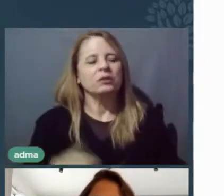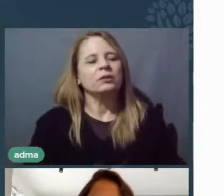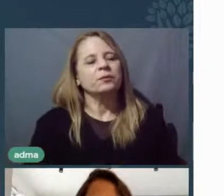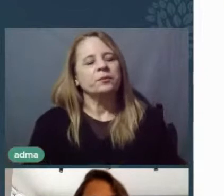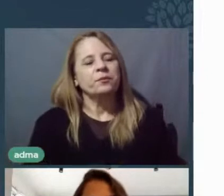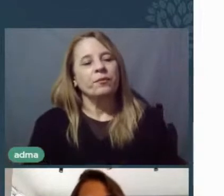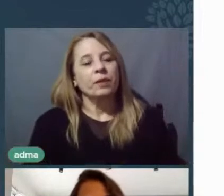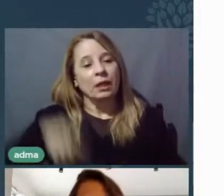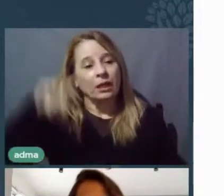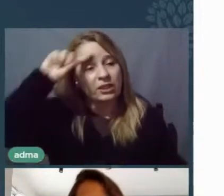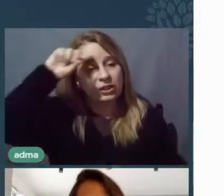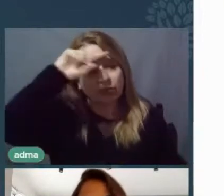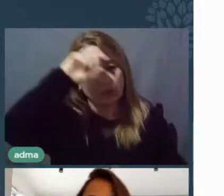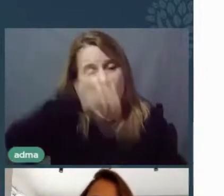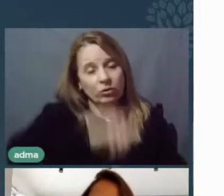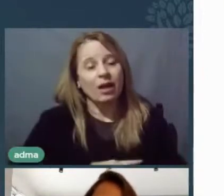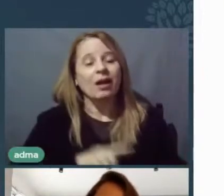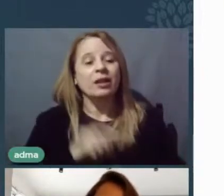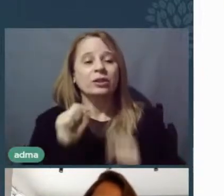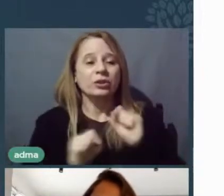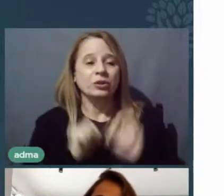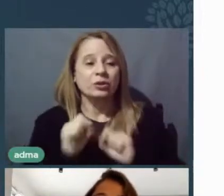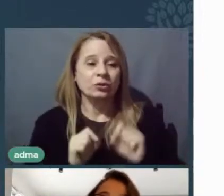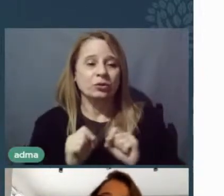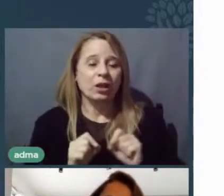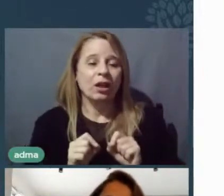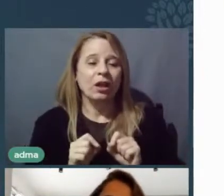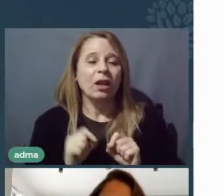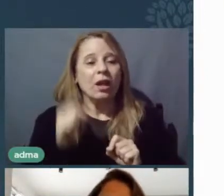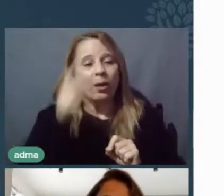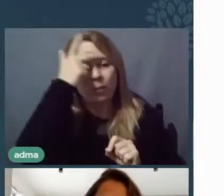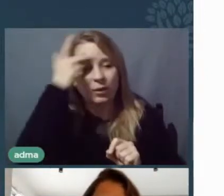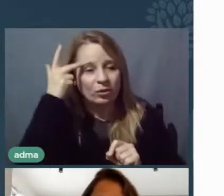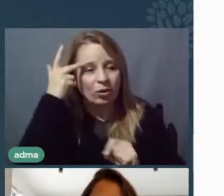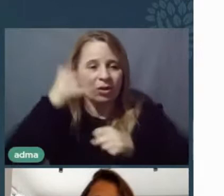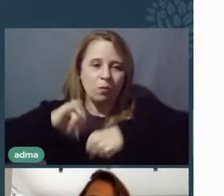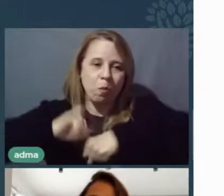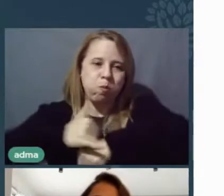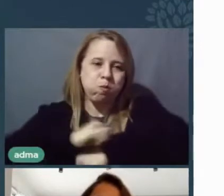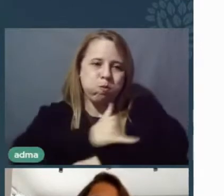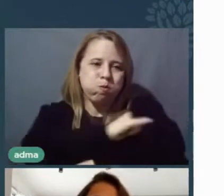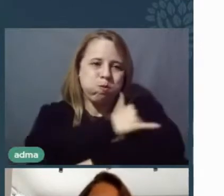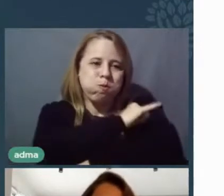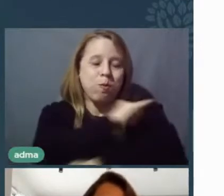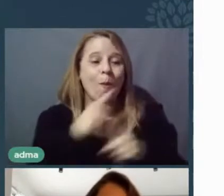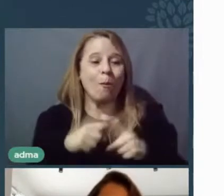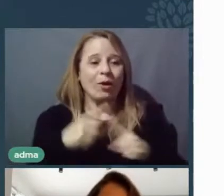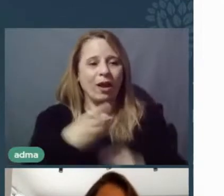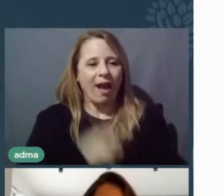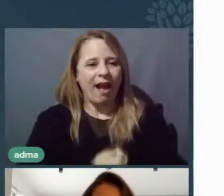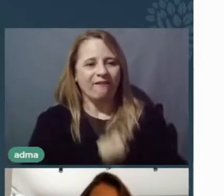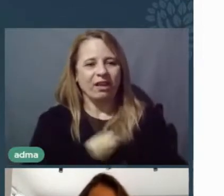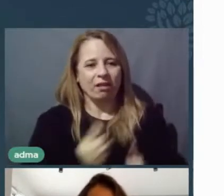têm maior quantidade de tecido adiposo e, como já mencionado, eles serão, consequentemente, adultos obesos que terão as